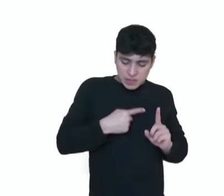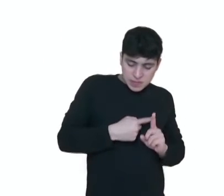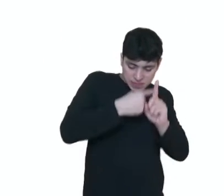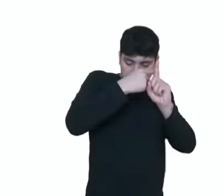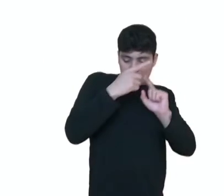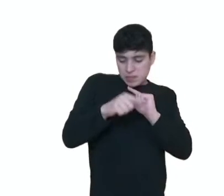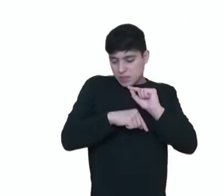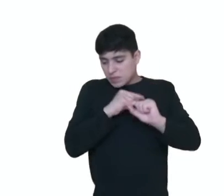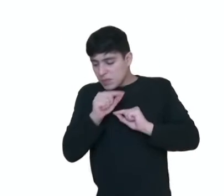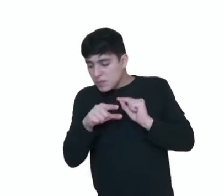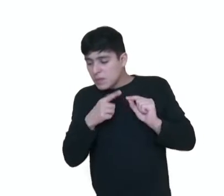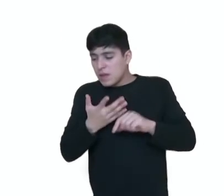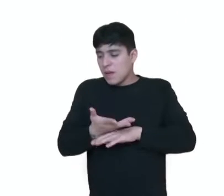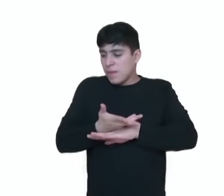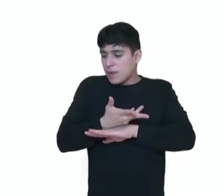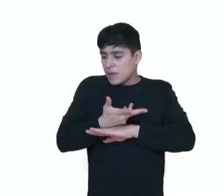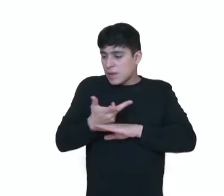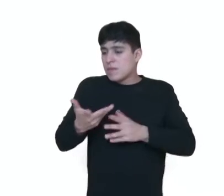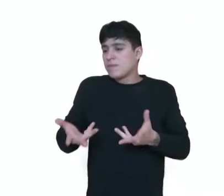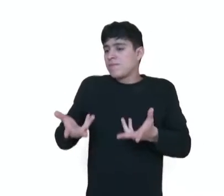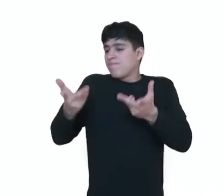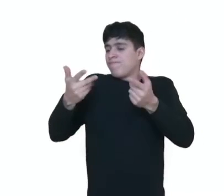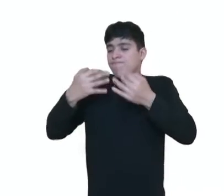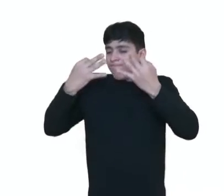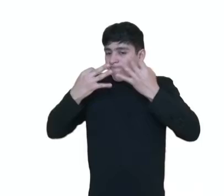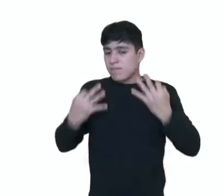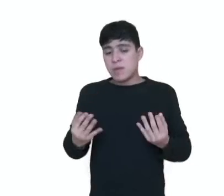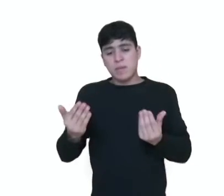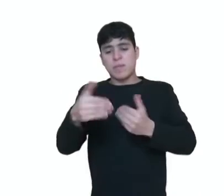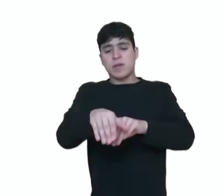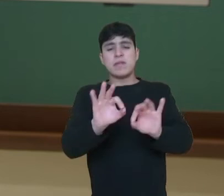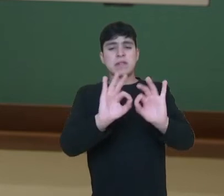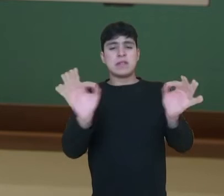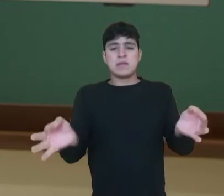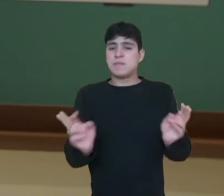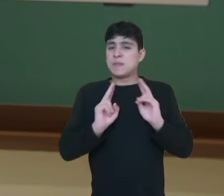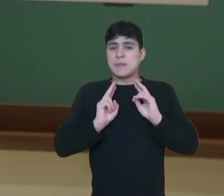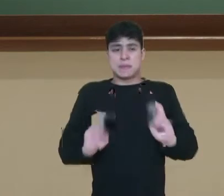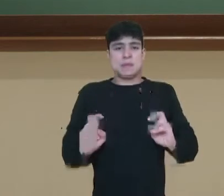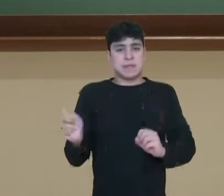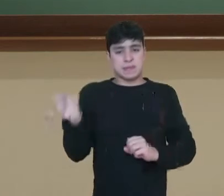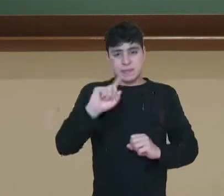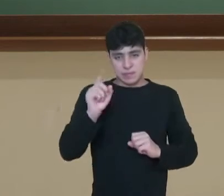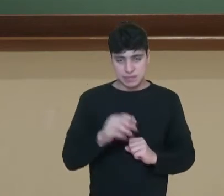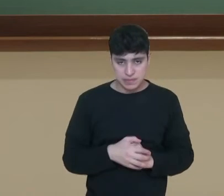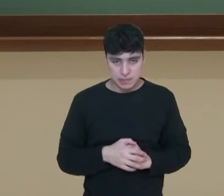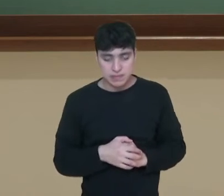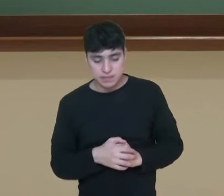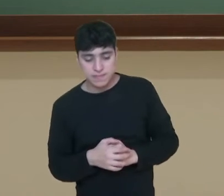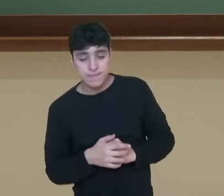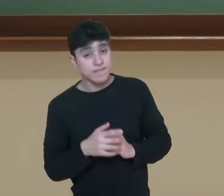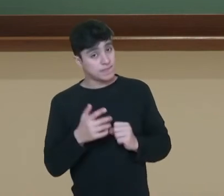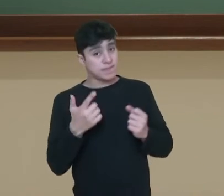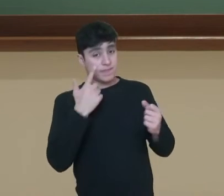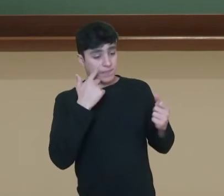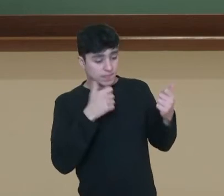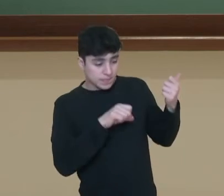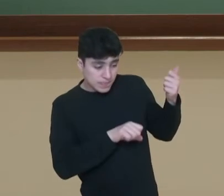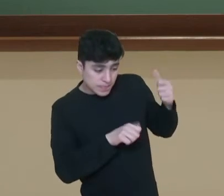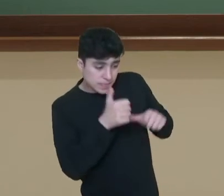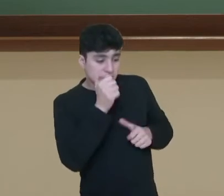habilidades valiosas que uma prova tradicional por si só não seria capaz de identificar. Então, a autoavaliação aí